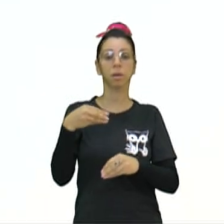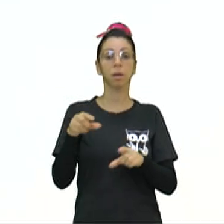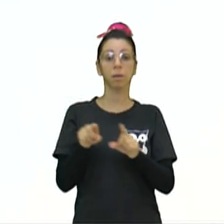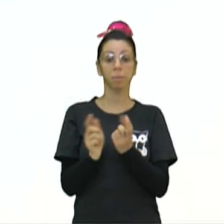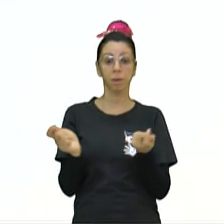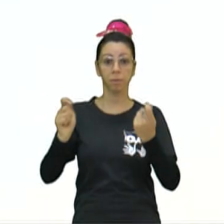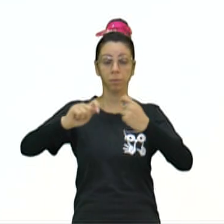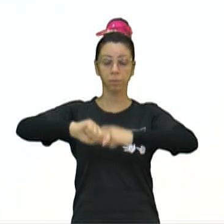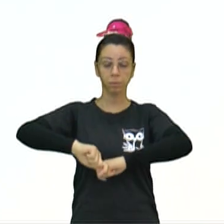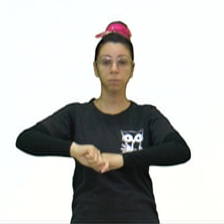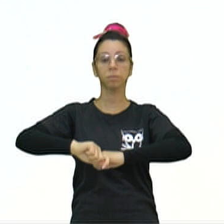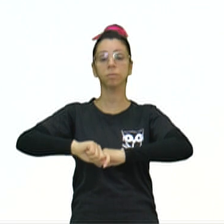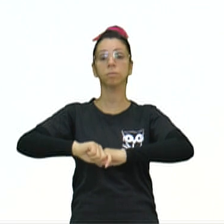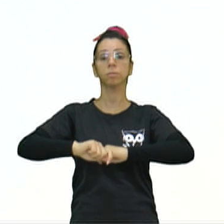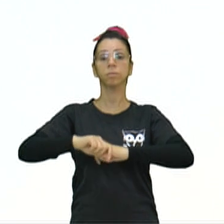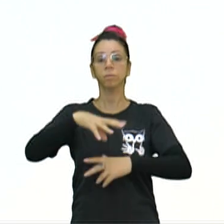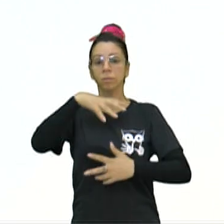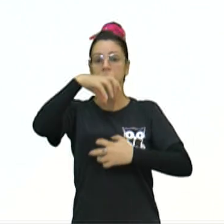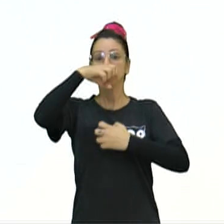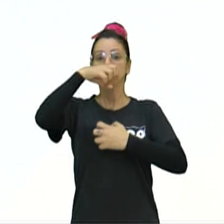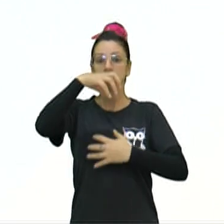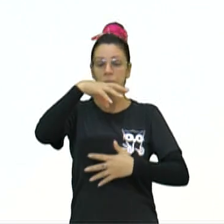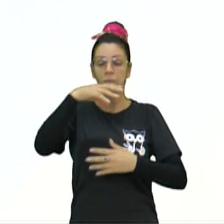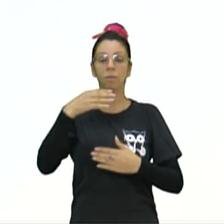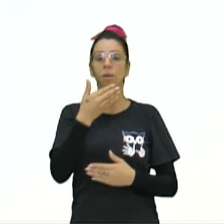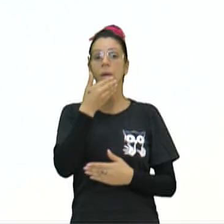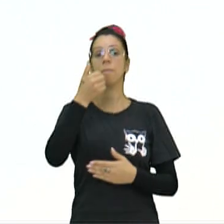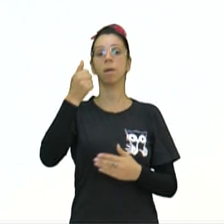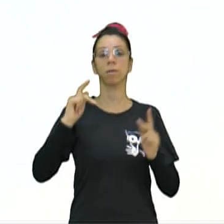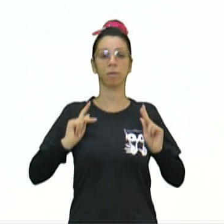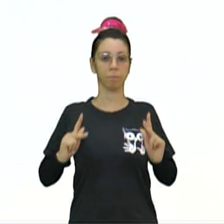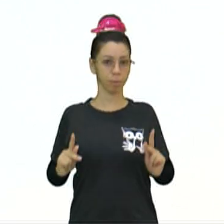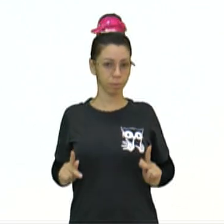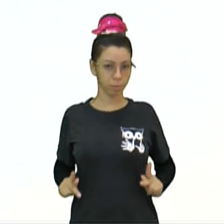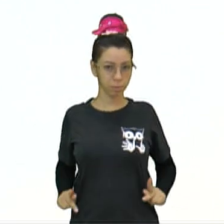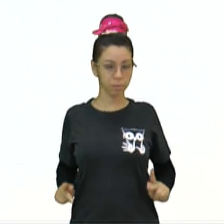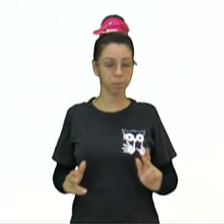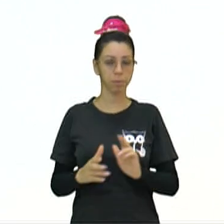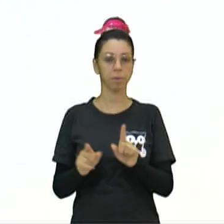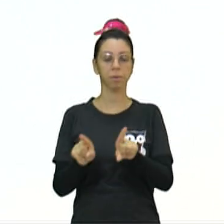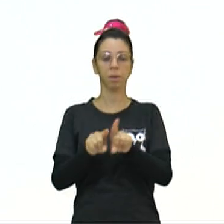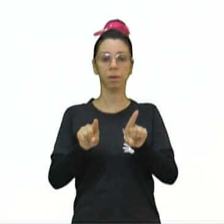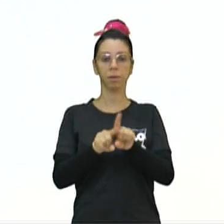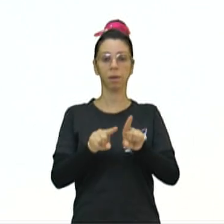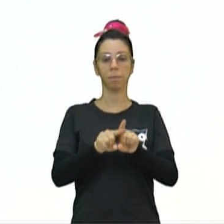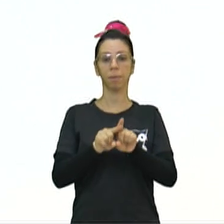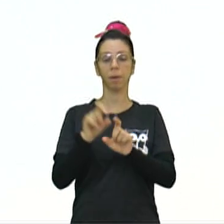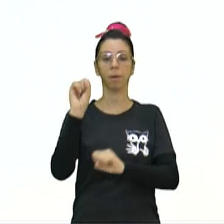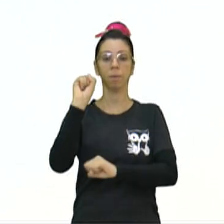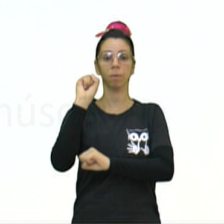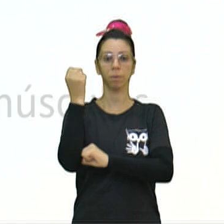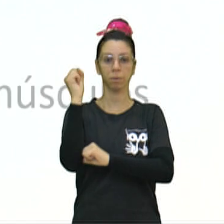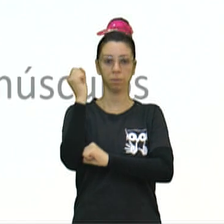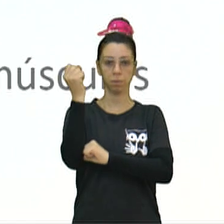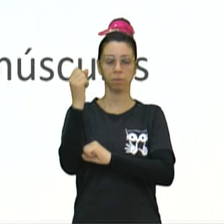capacidade cardiorrespiratória, melhora os problemas posturais, melhora a coordenação